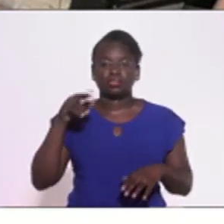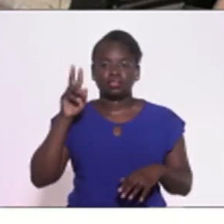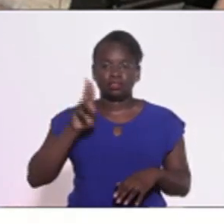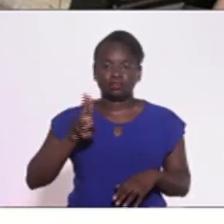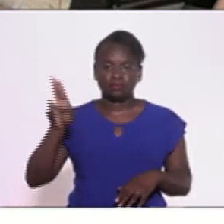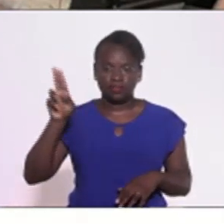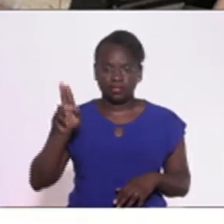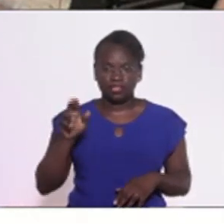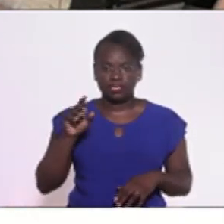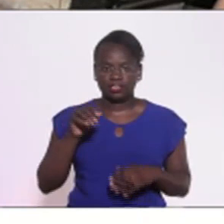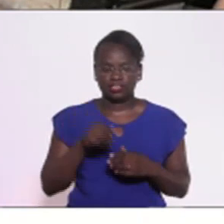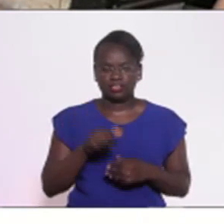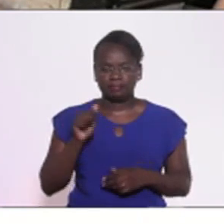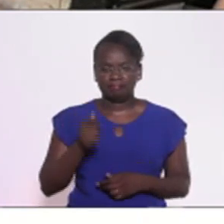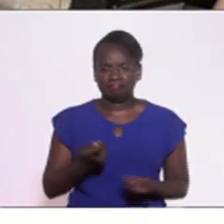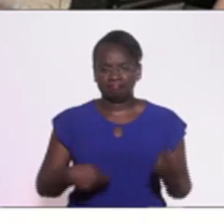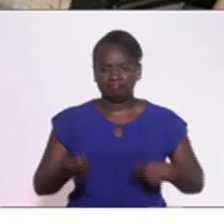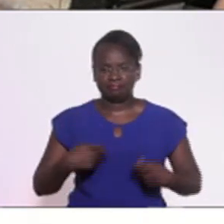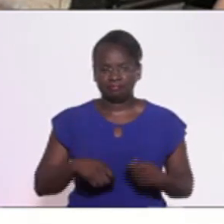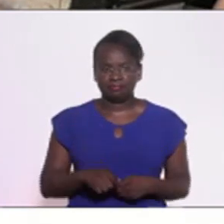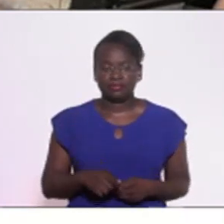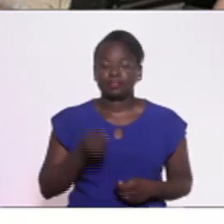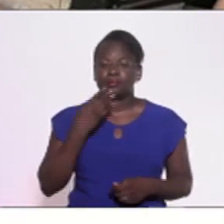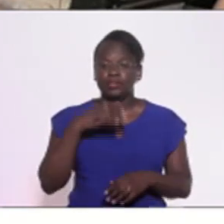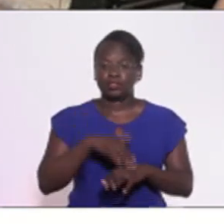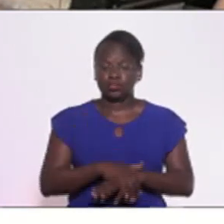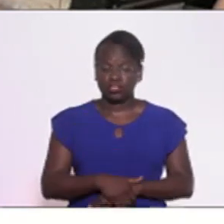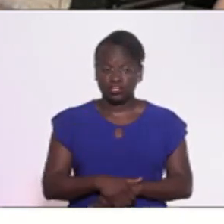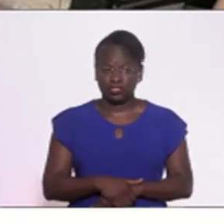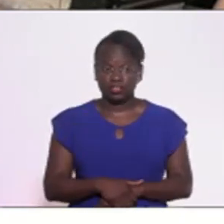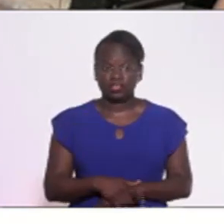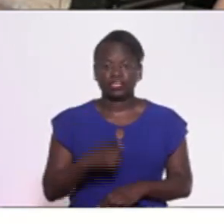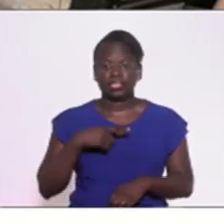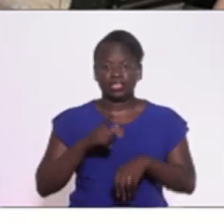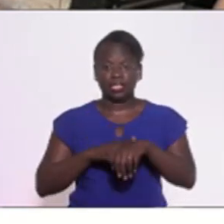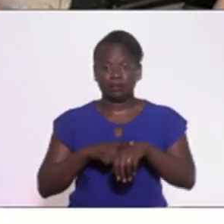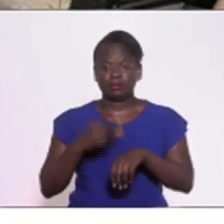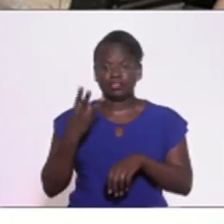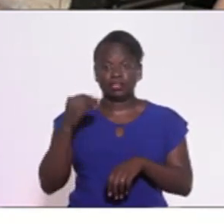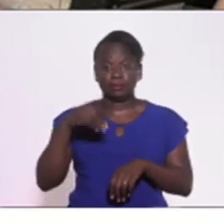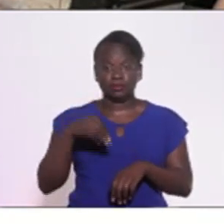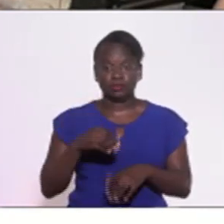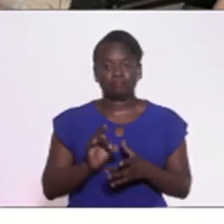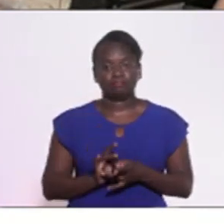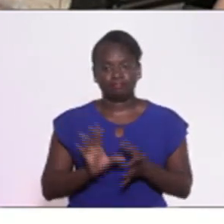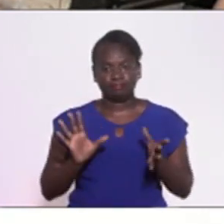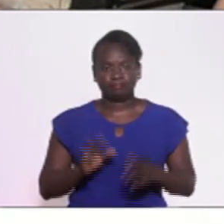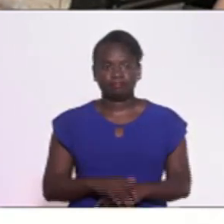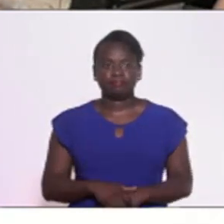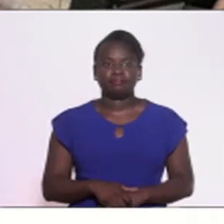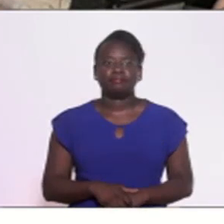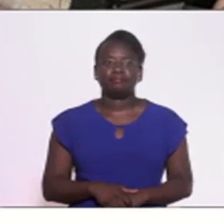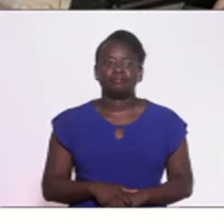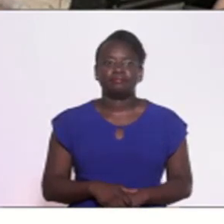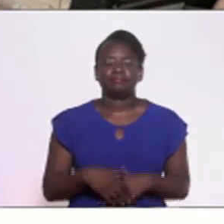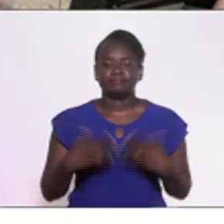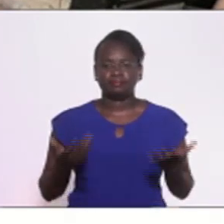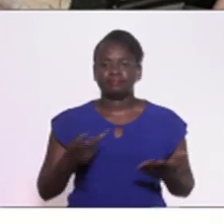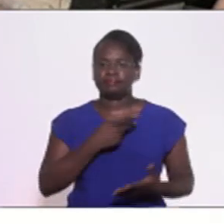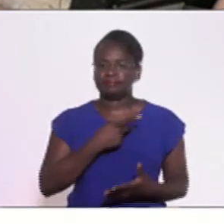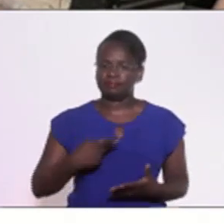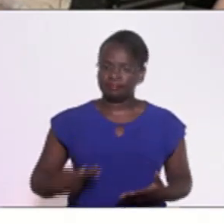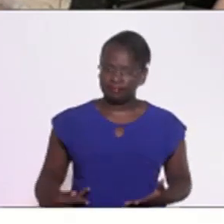Administrador. Boa noite, senhor Wagner. O senhor tem 3 minutos. Fique à vontade. Excelentíssimo senhor